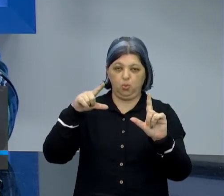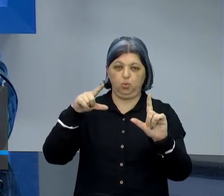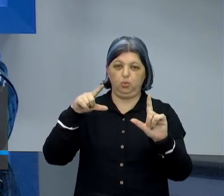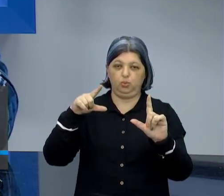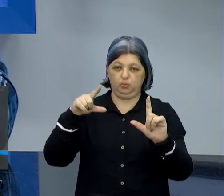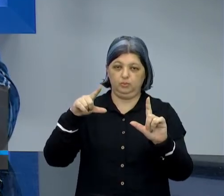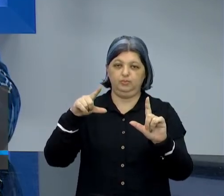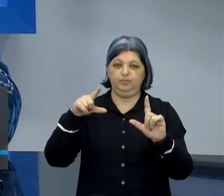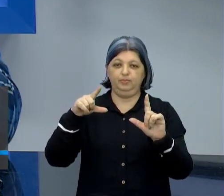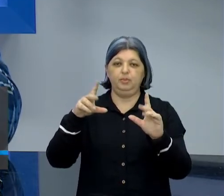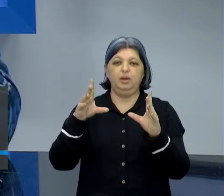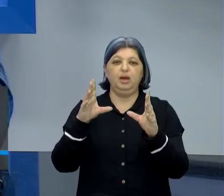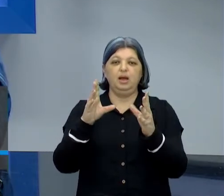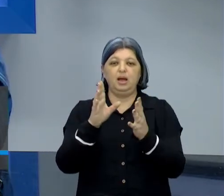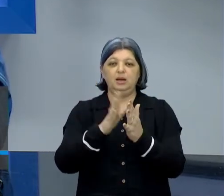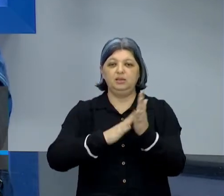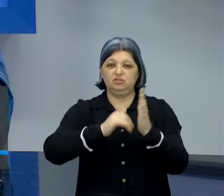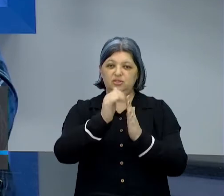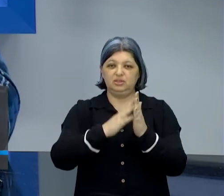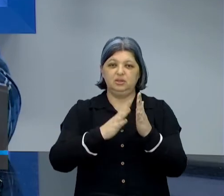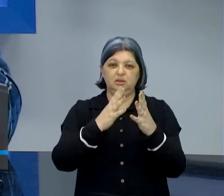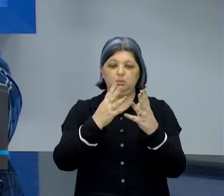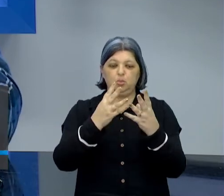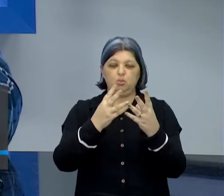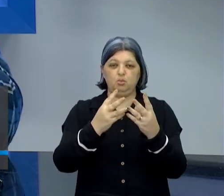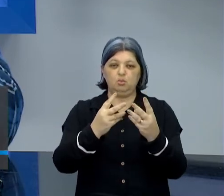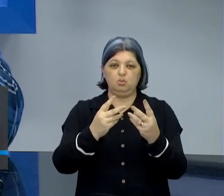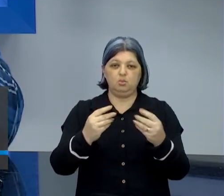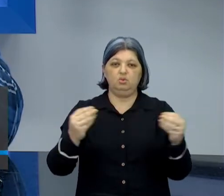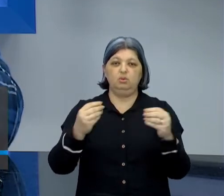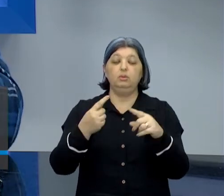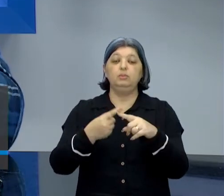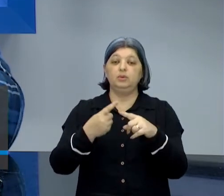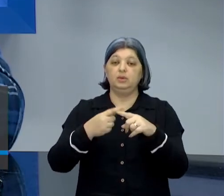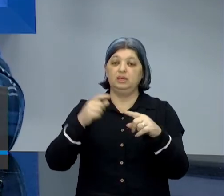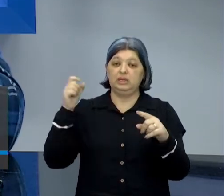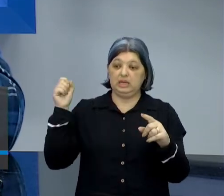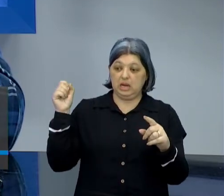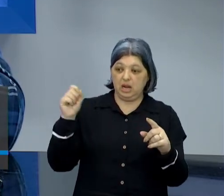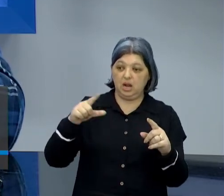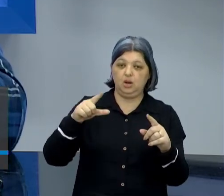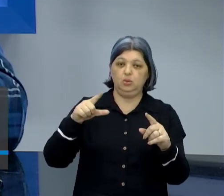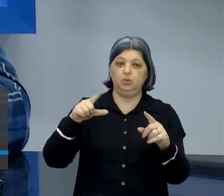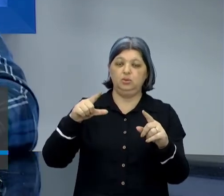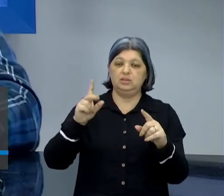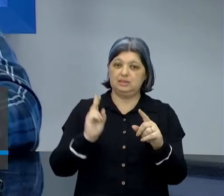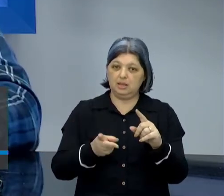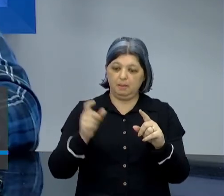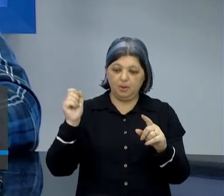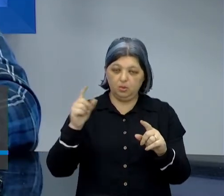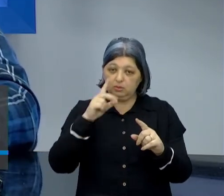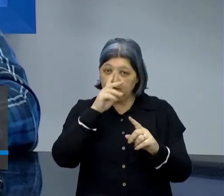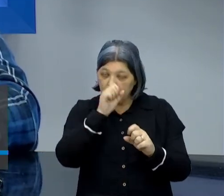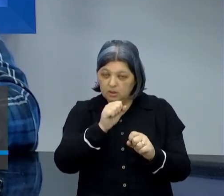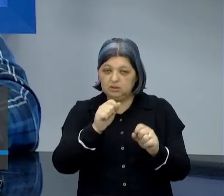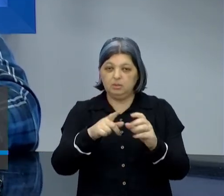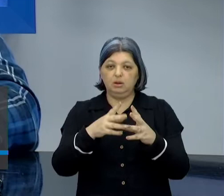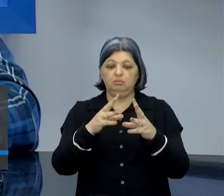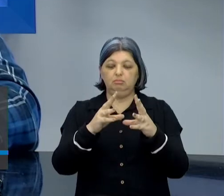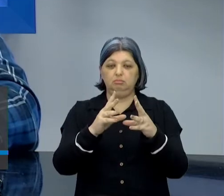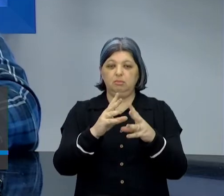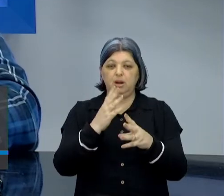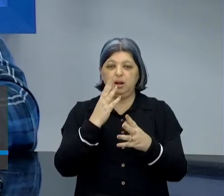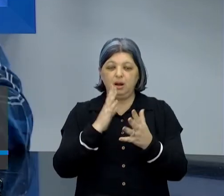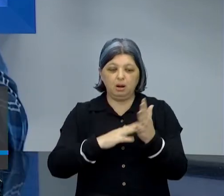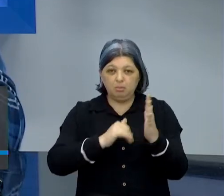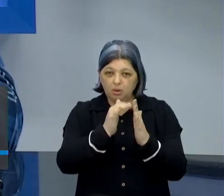a tinta dela vai apagando, tá? Porque a luz ela acaba despigmentando a tintura aí de uma